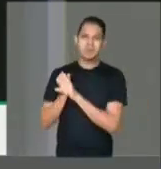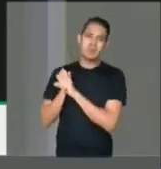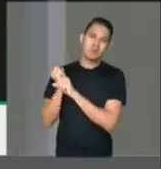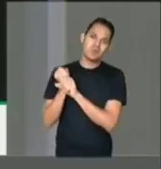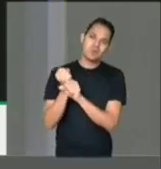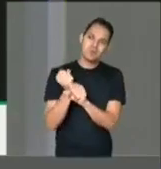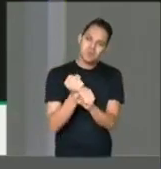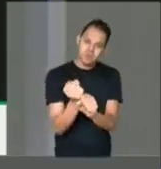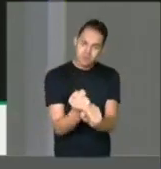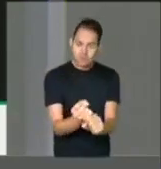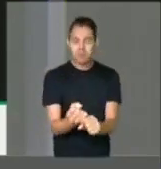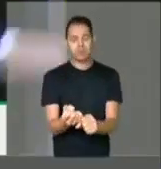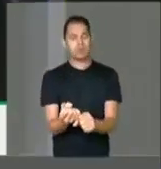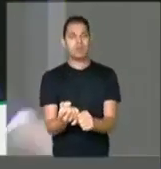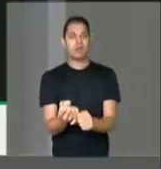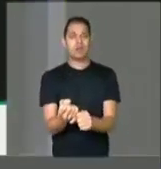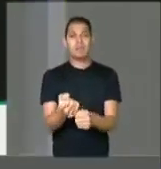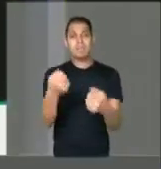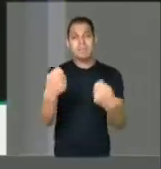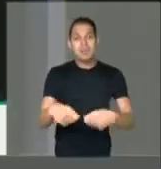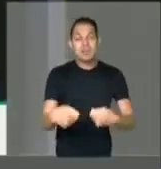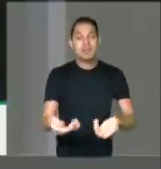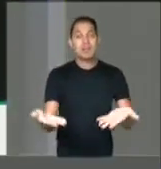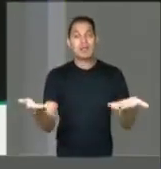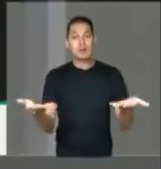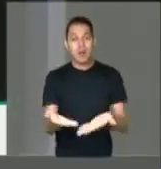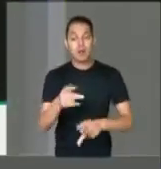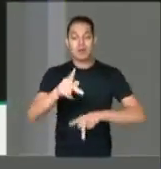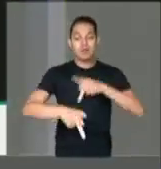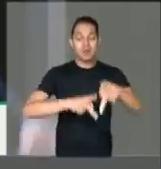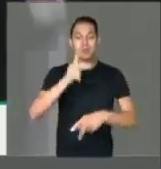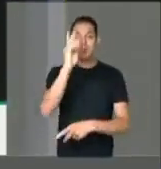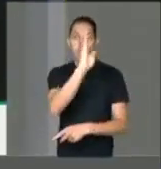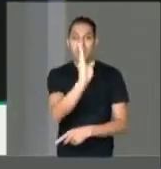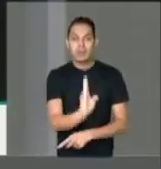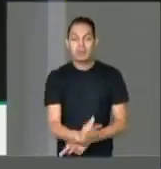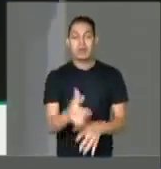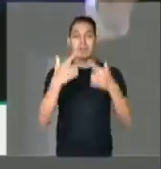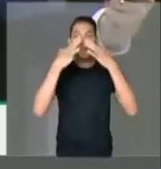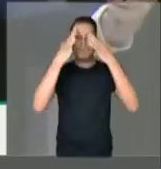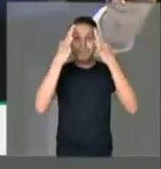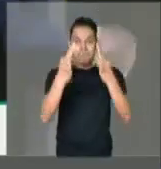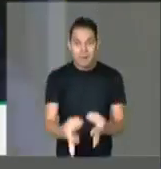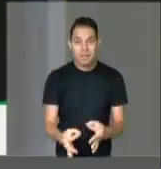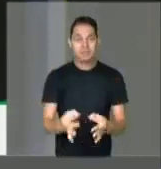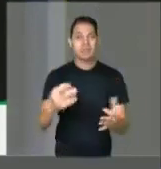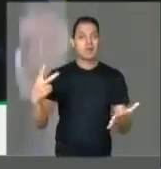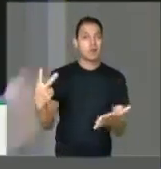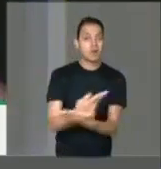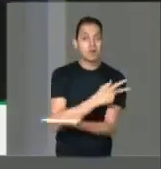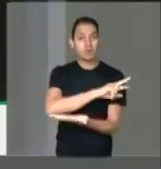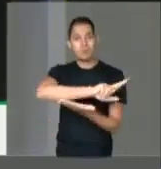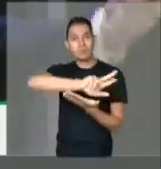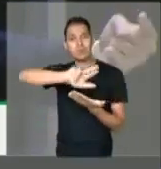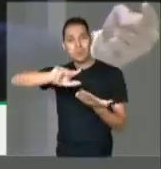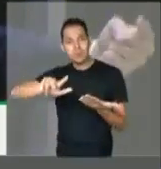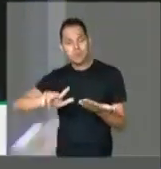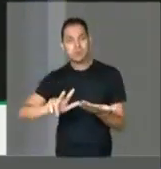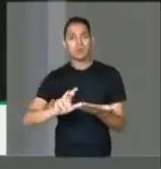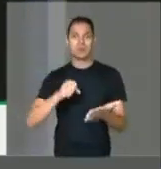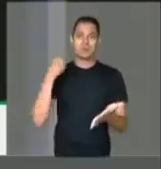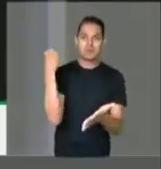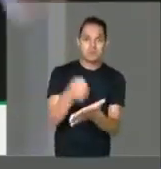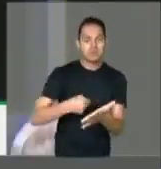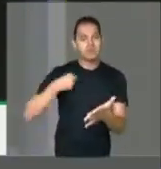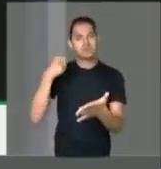décadas, senhoras e senhores deputados, e que é preciso que o povo brasileiro preste atenção no que está acontecendo, se